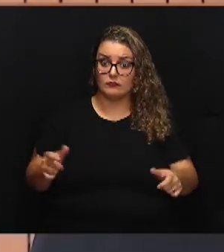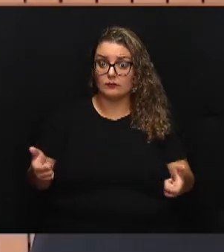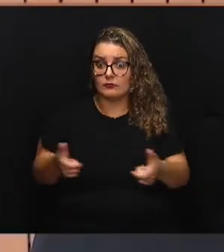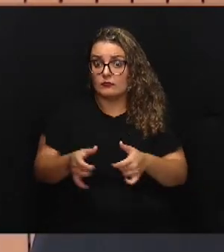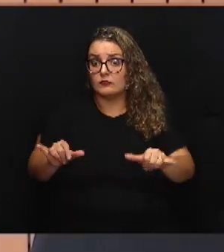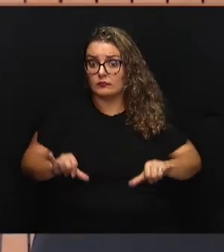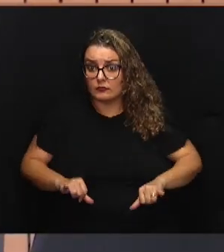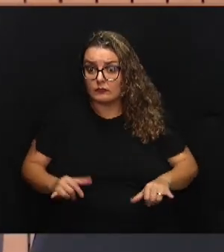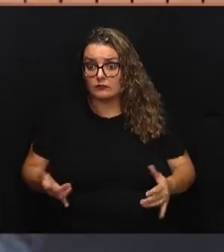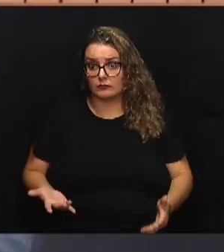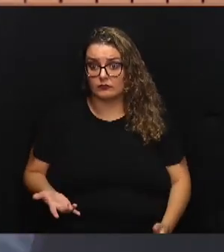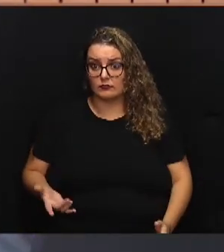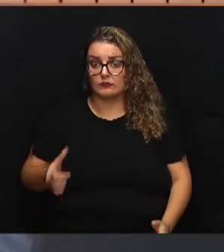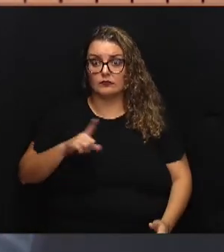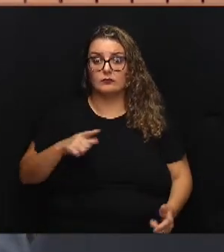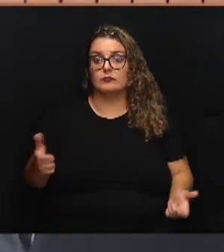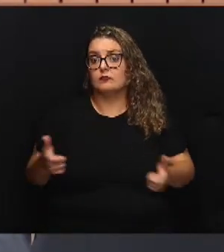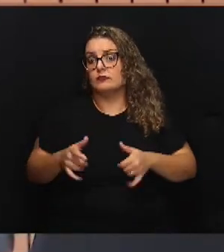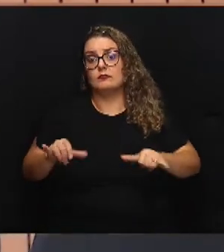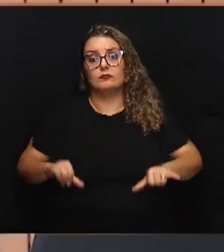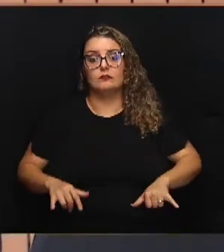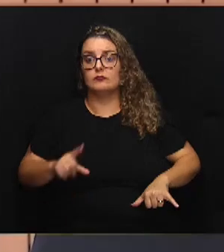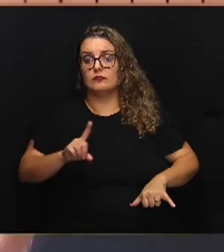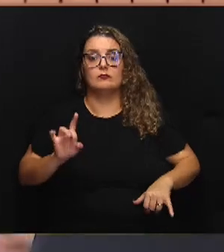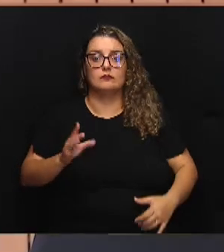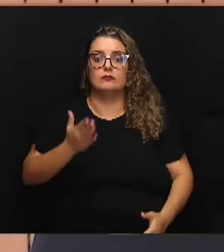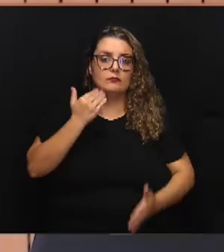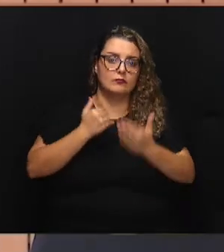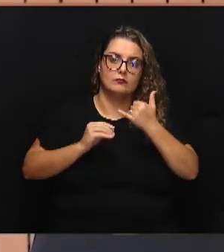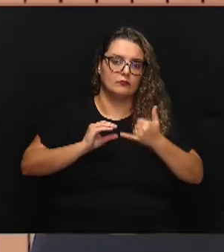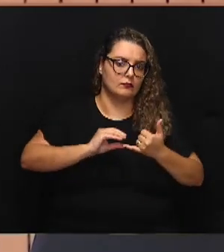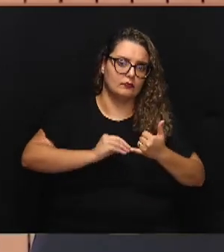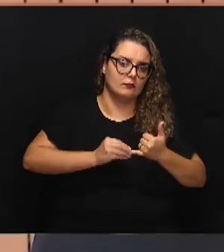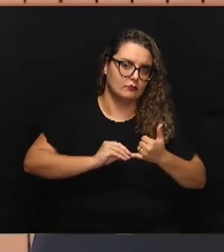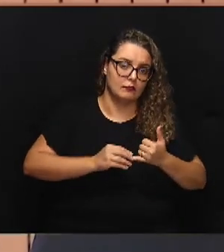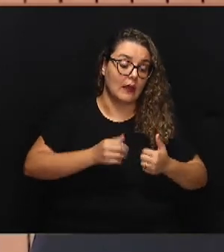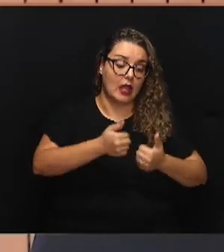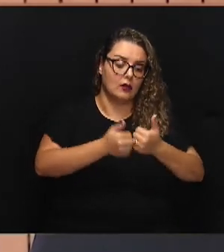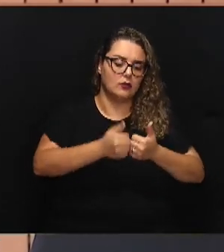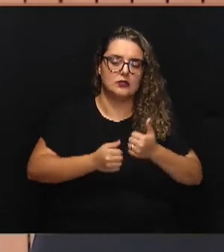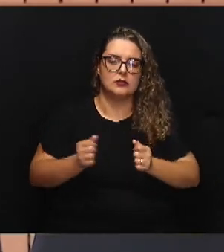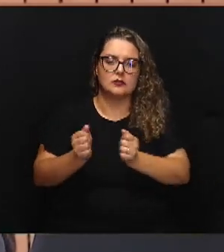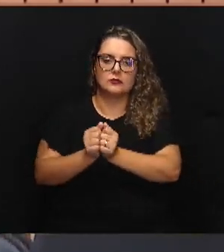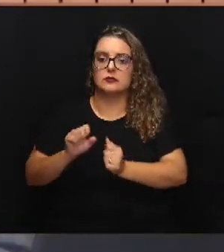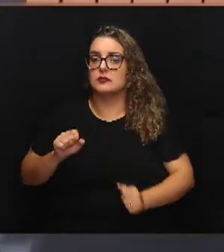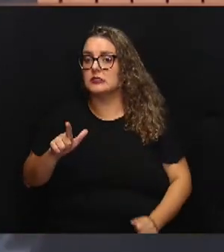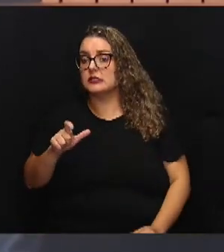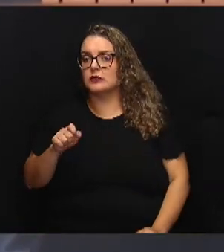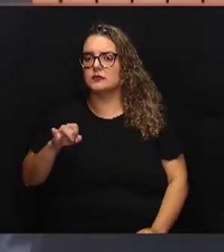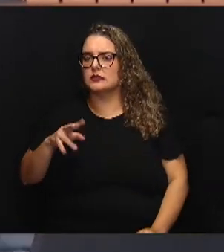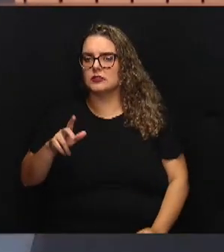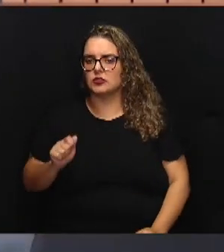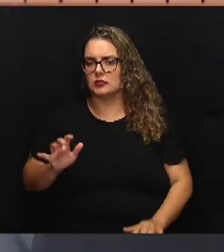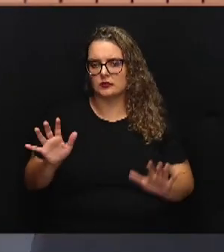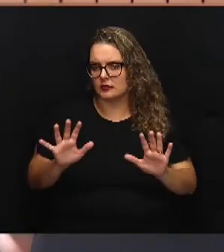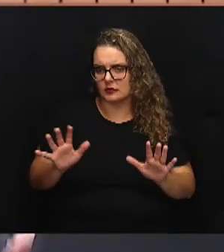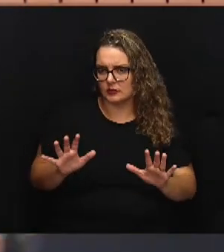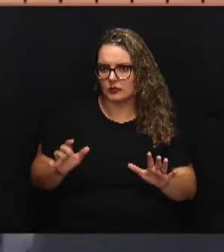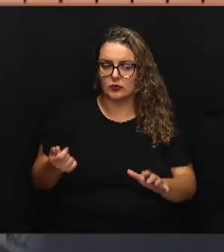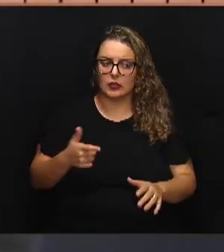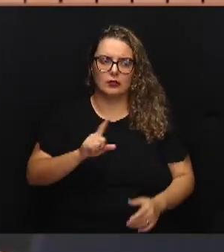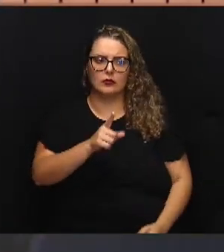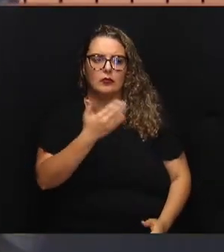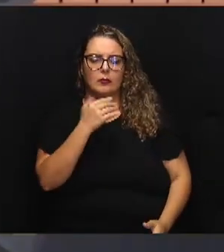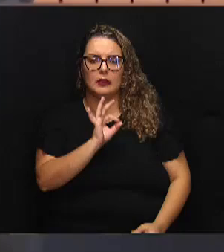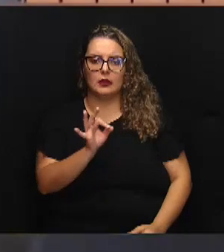sofrimento. E ter menos sofrimento não é só comer arroz com salsicha em vez de não comer nada. Ter sofrimento é poder ver um filho